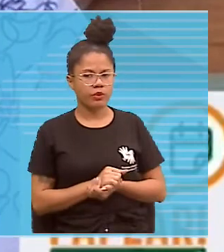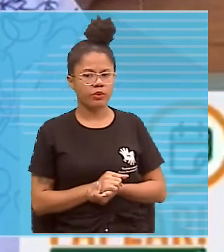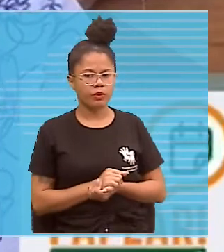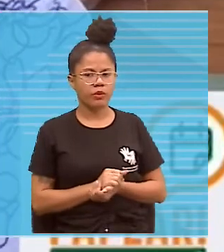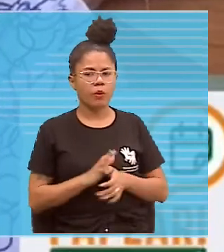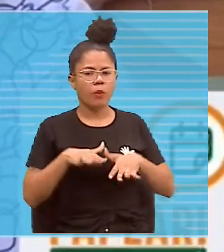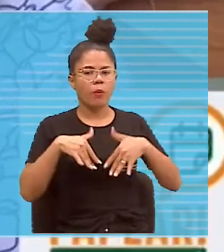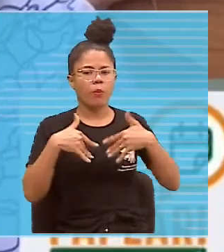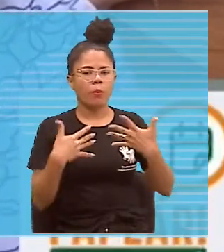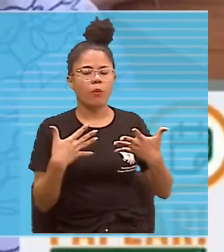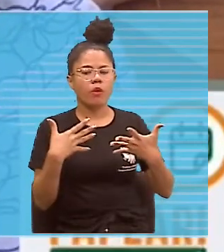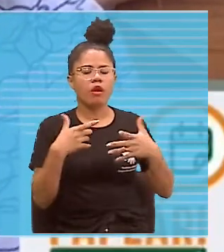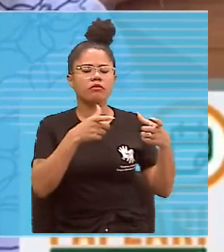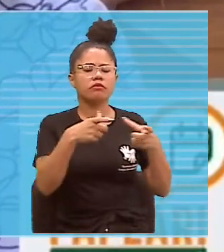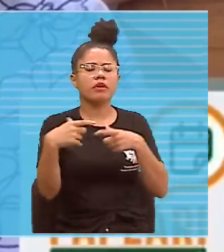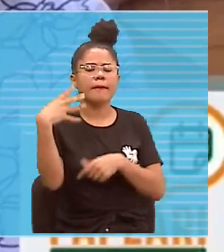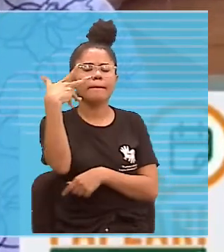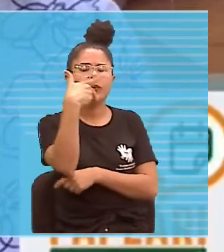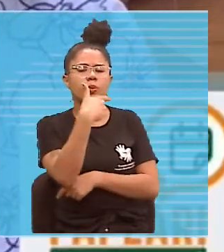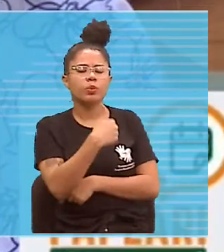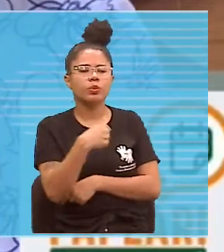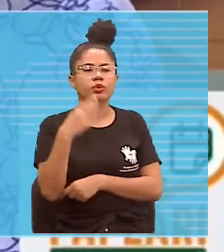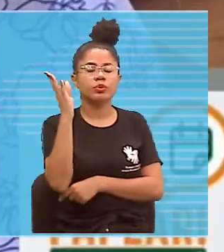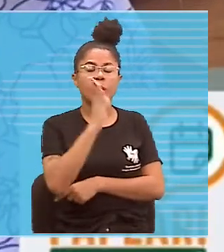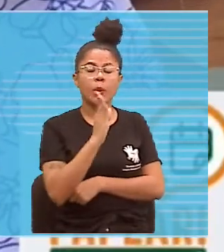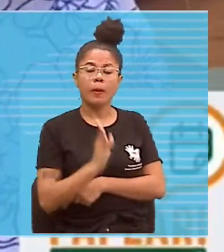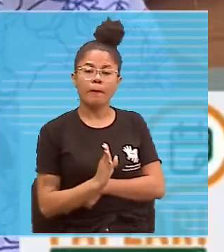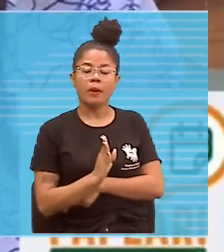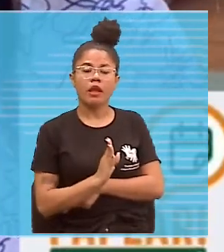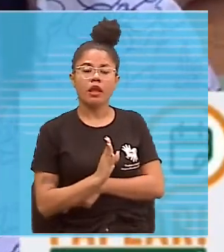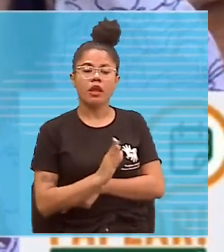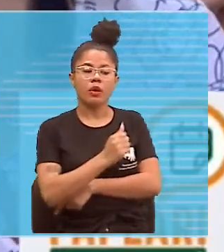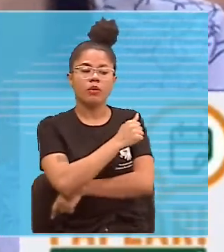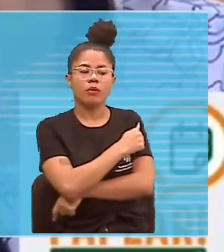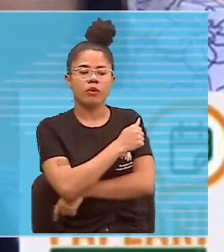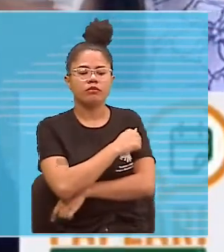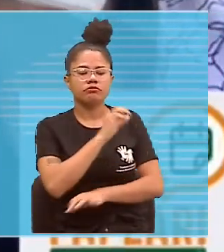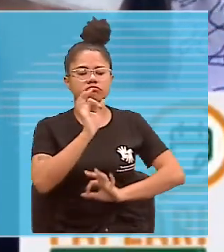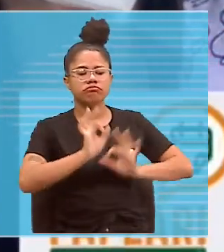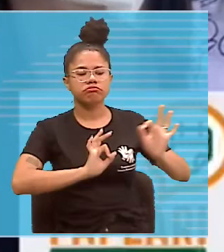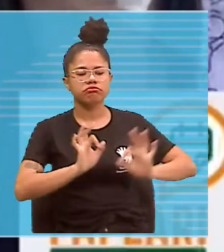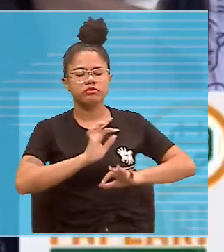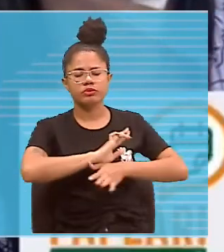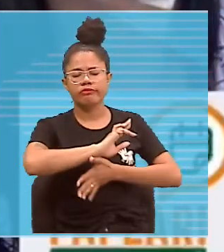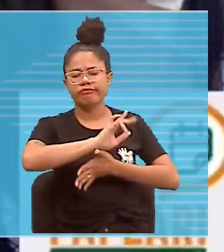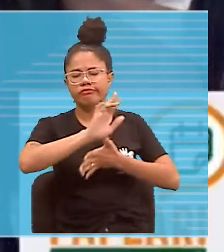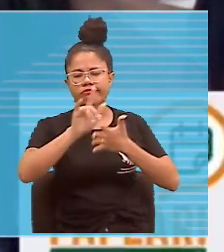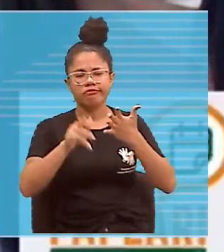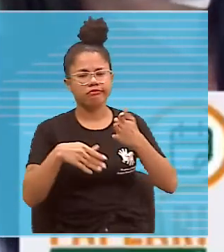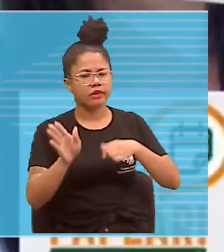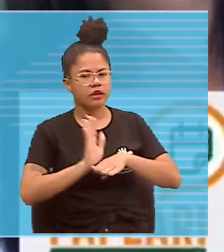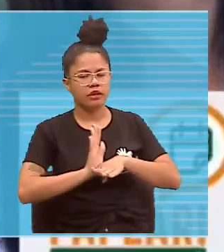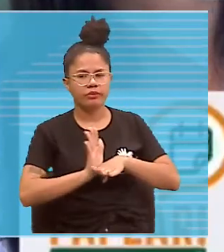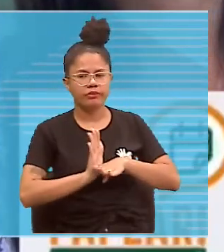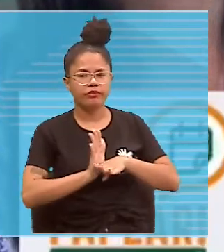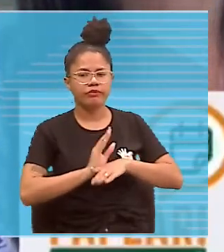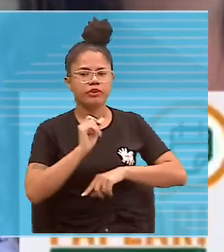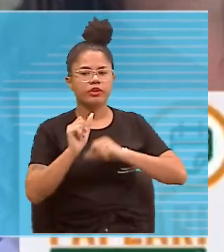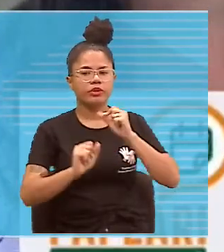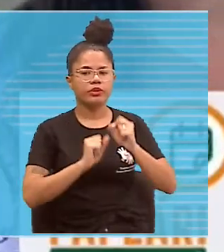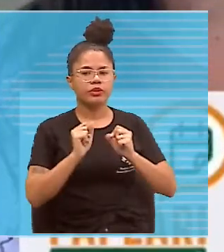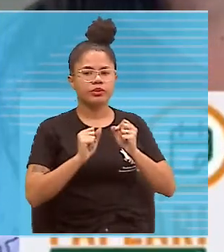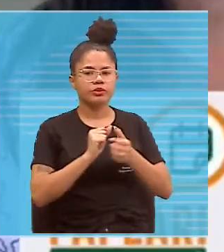excelentes, que a gente trabalhou o olhar estrangeiro, aquele estereotipado do Brasil, e eles mostraram outras coisas,